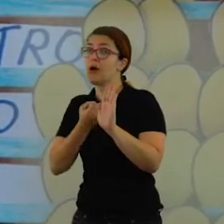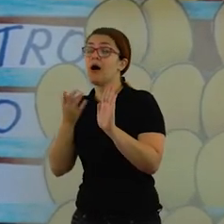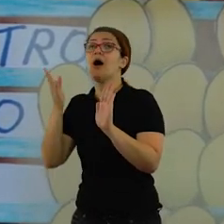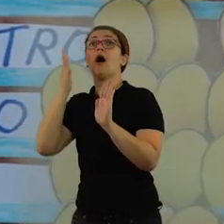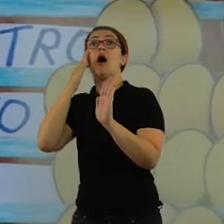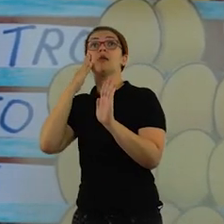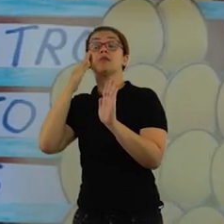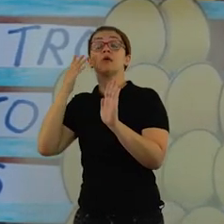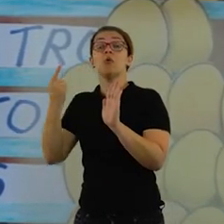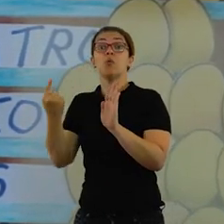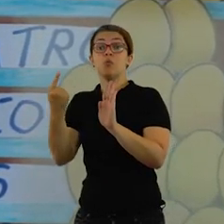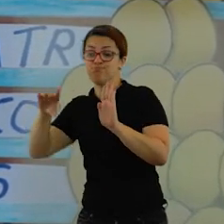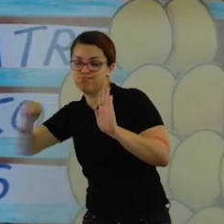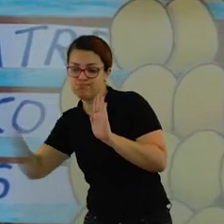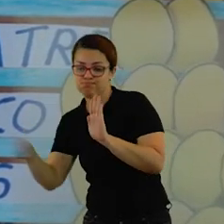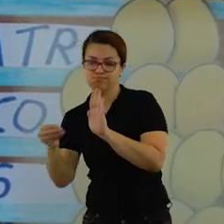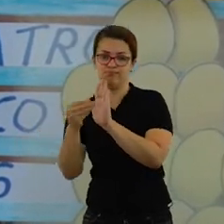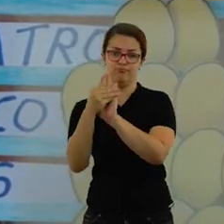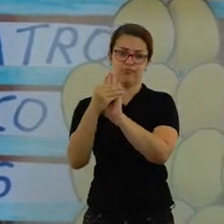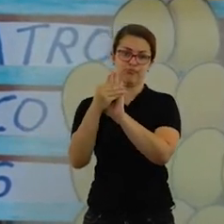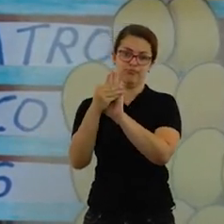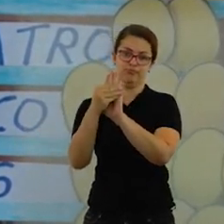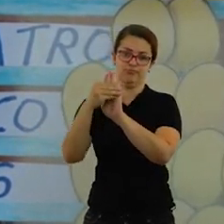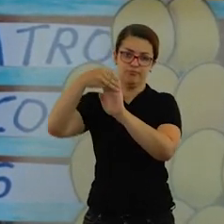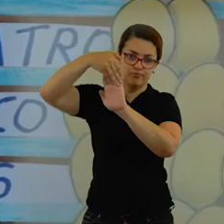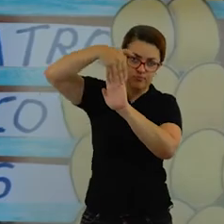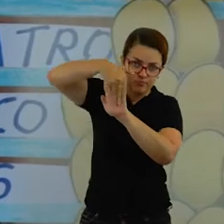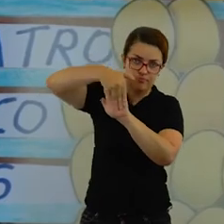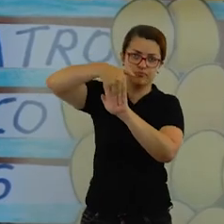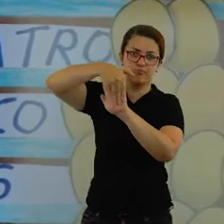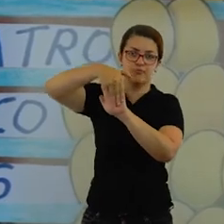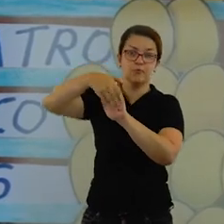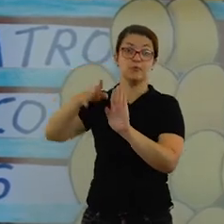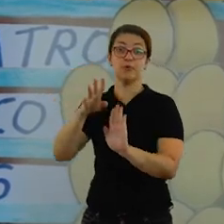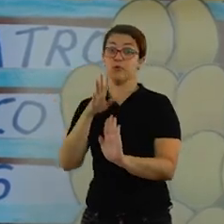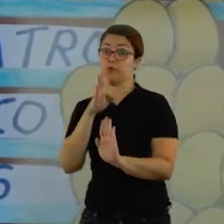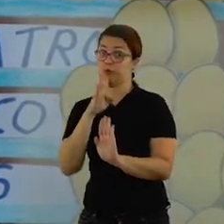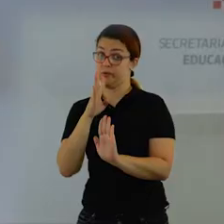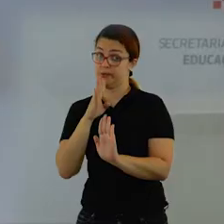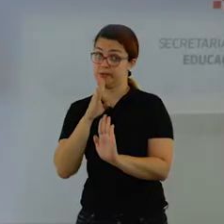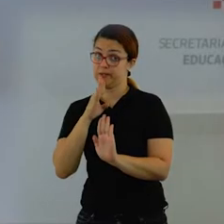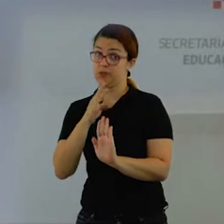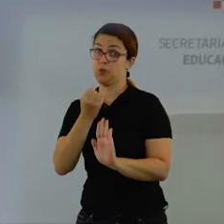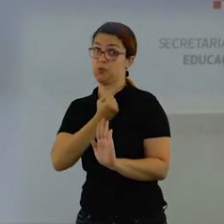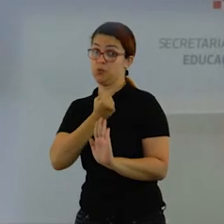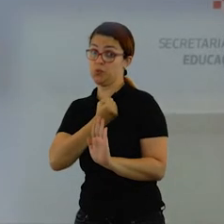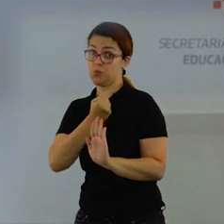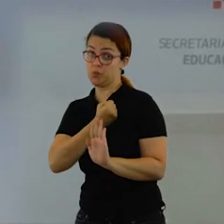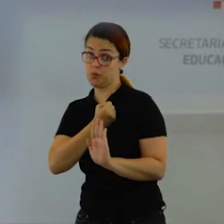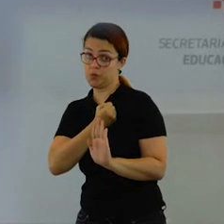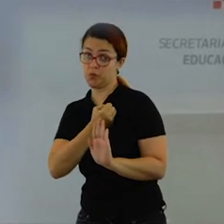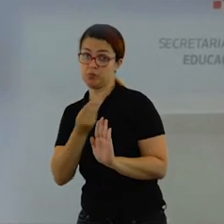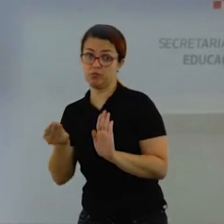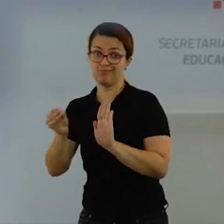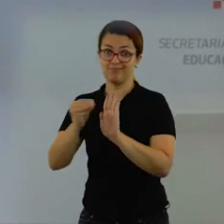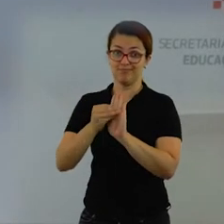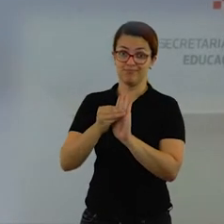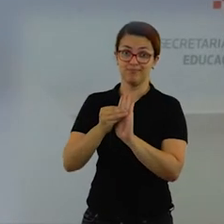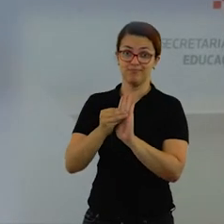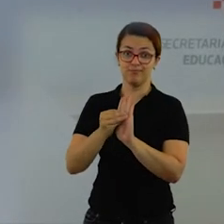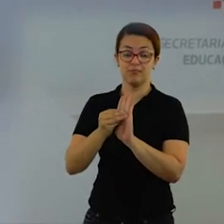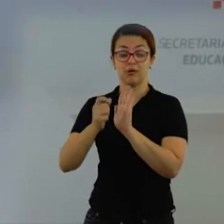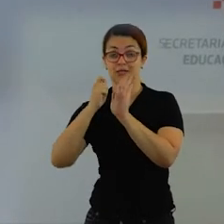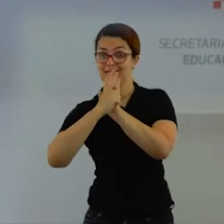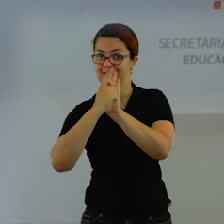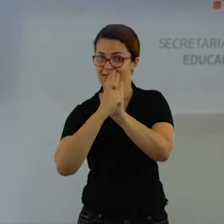vai... Ah, é o número um. Ela já conhece o número um. Então olha só, ela vai conhecer o número em